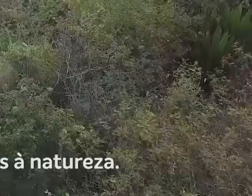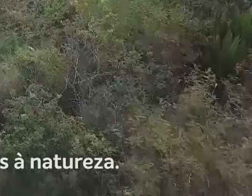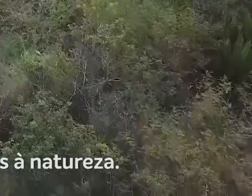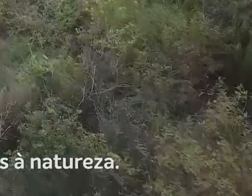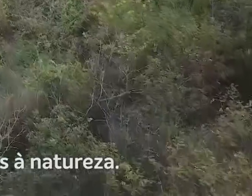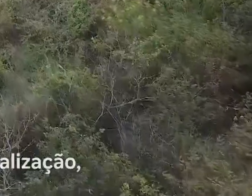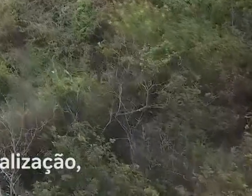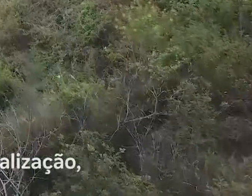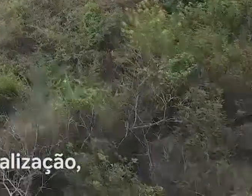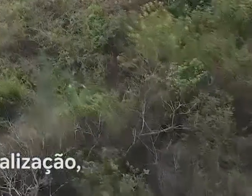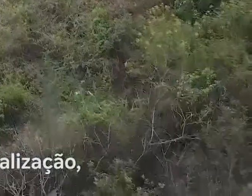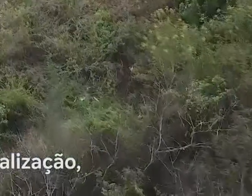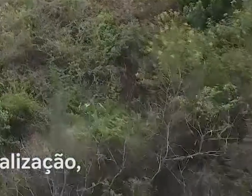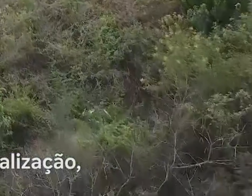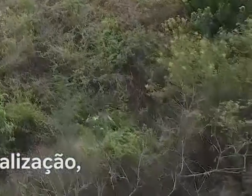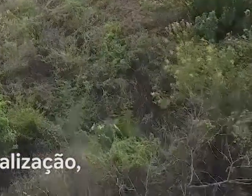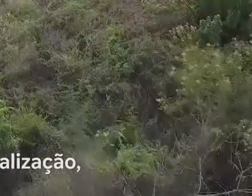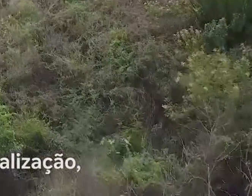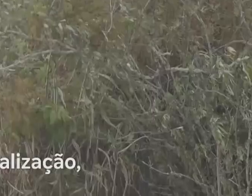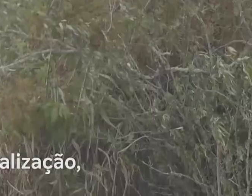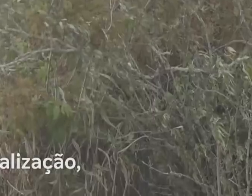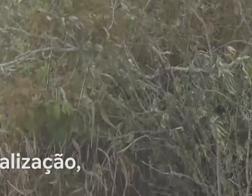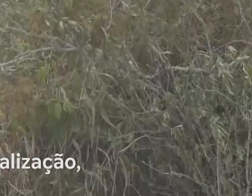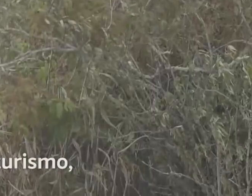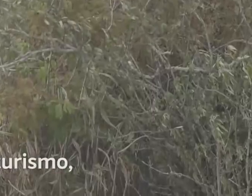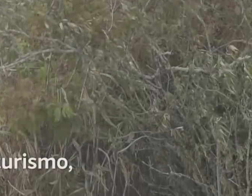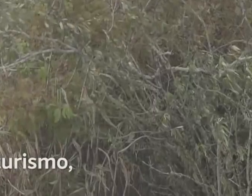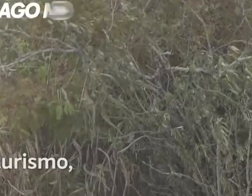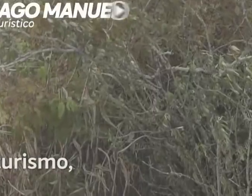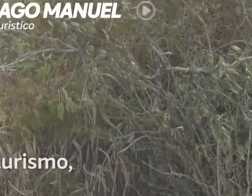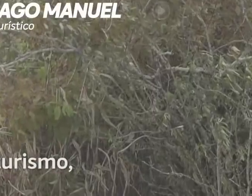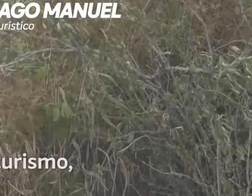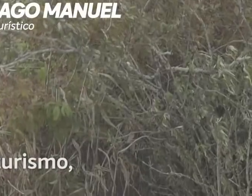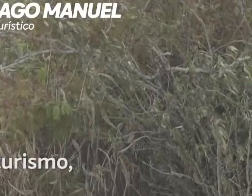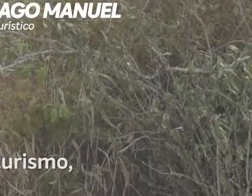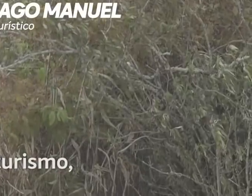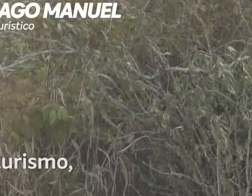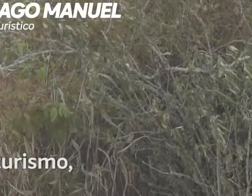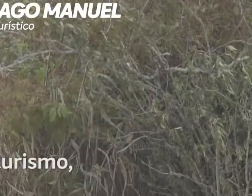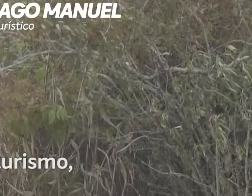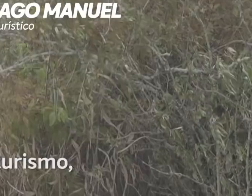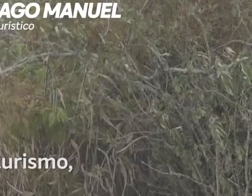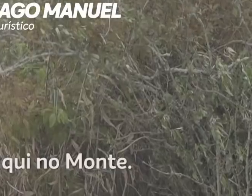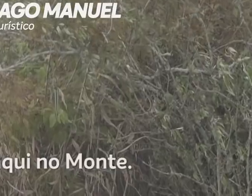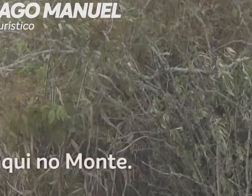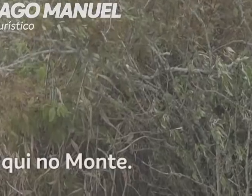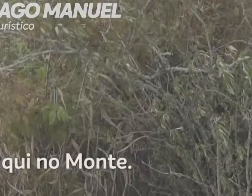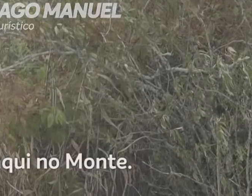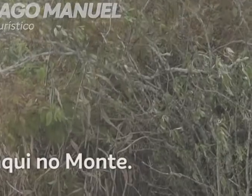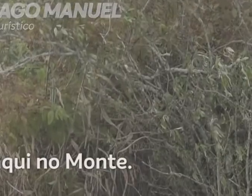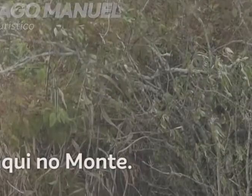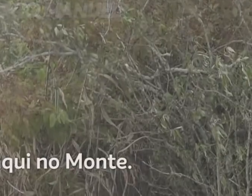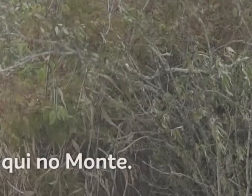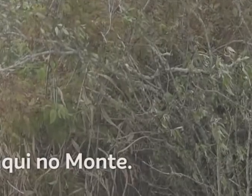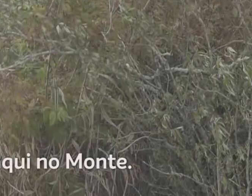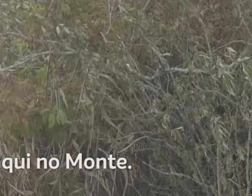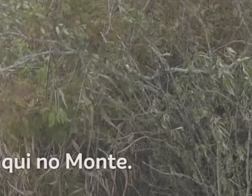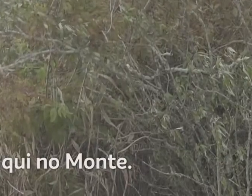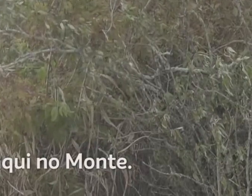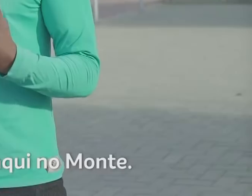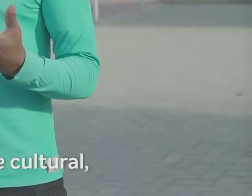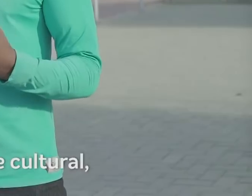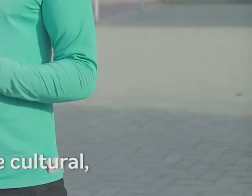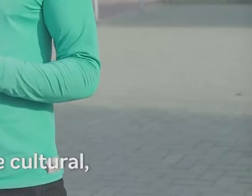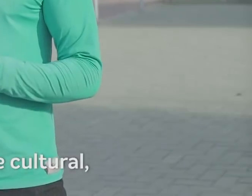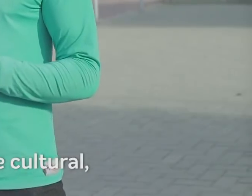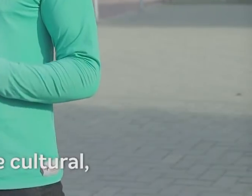são mais ligados à natureza. Com a pacificação e com a revitalização, a gente hoje não só trabalha o turismo, a gente trabalha a cultura da cidade aqui